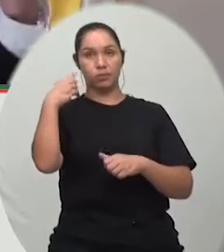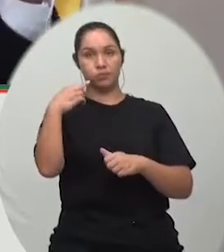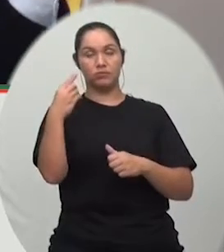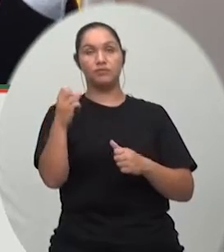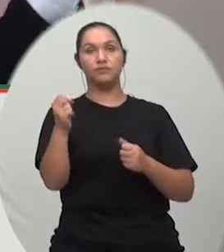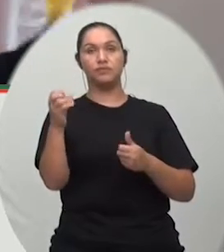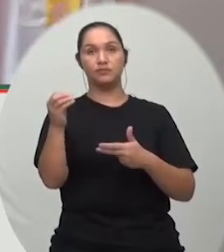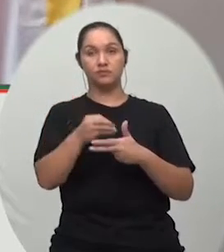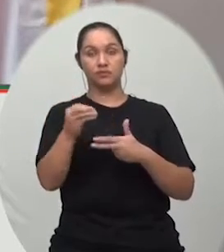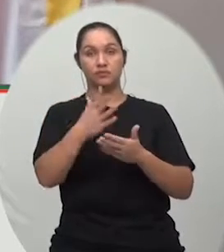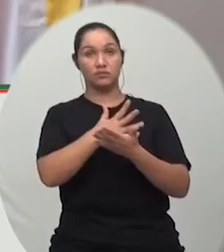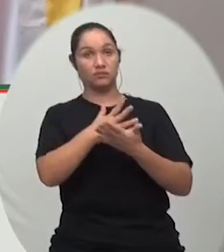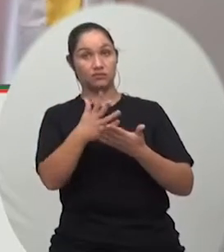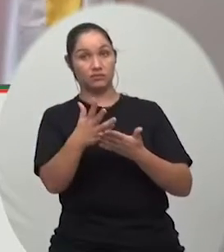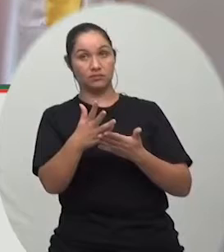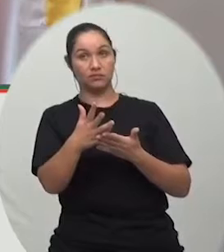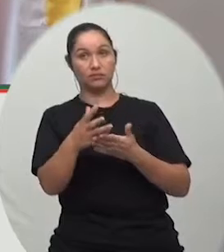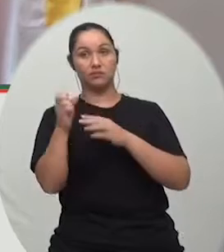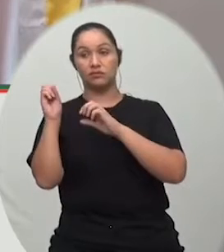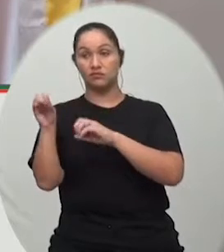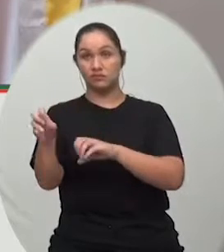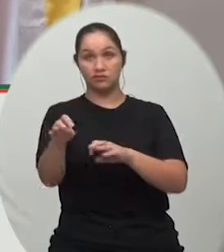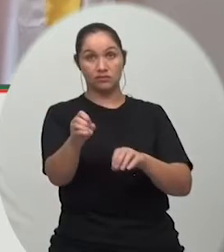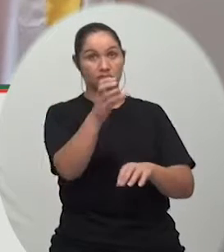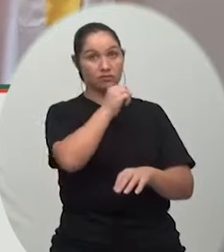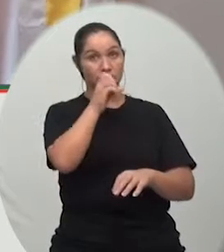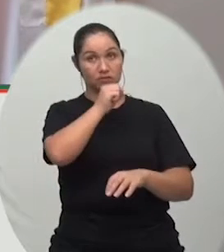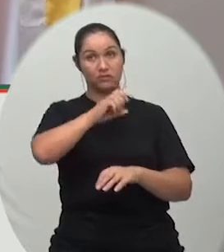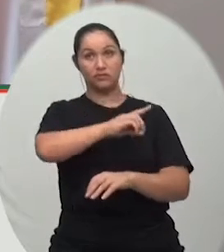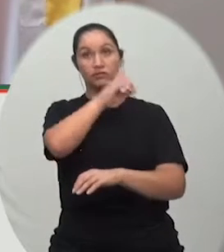ministrar o LONS aos finais de semana.